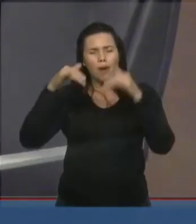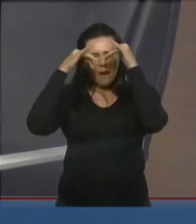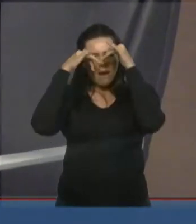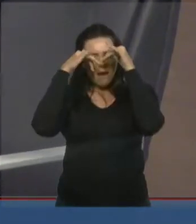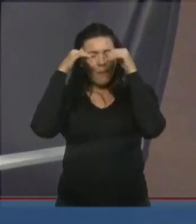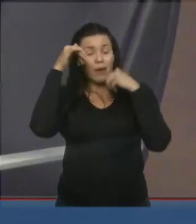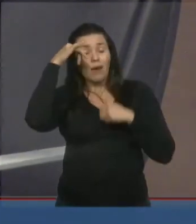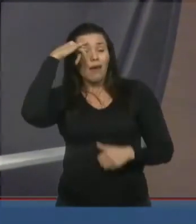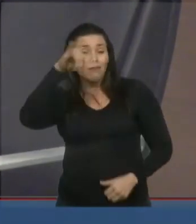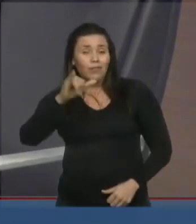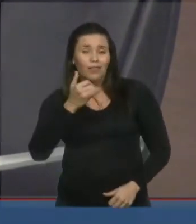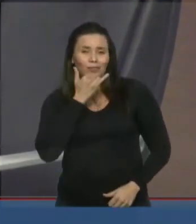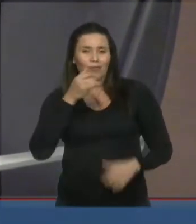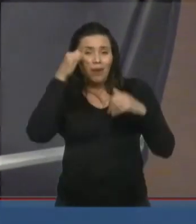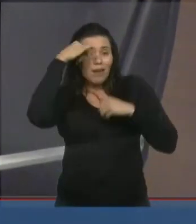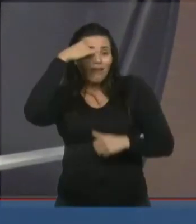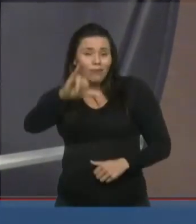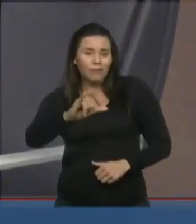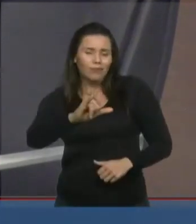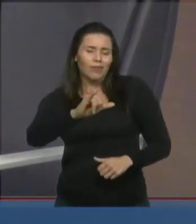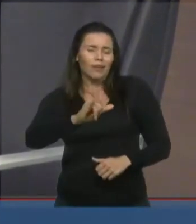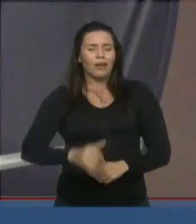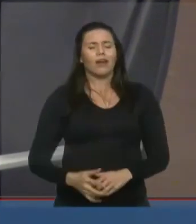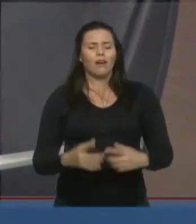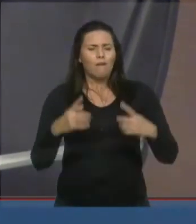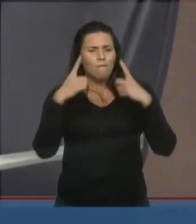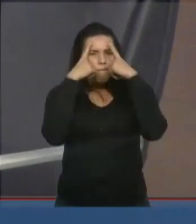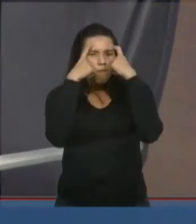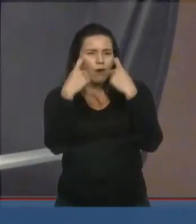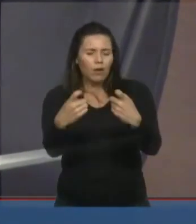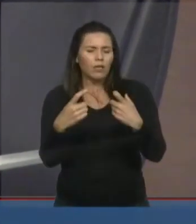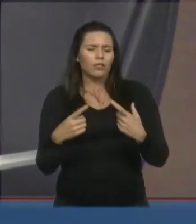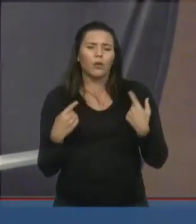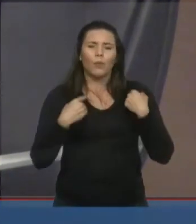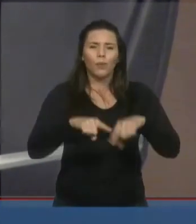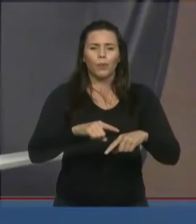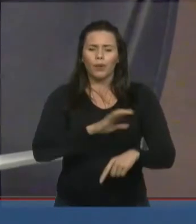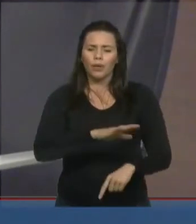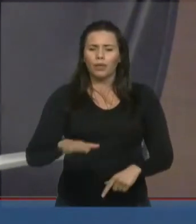Amor, é no nosso estado. Então, nós precisamos destacar esse